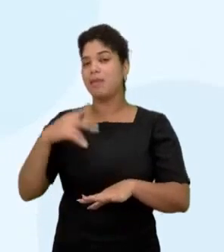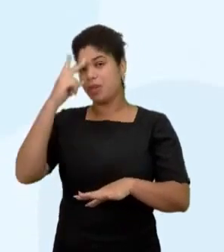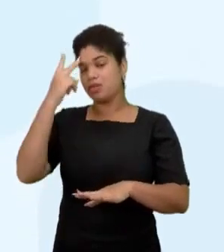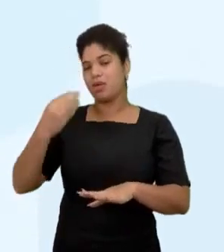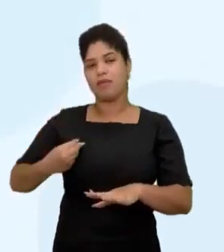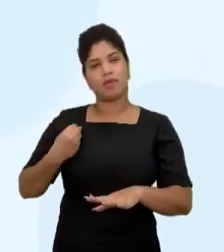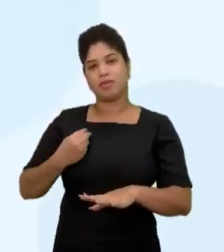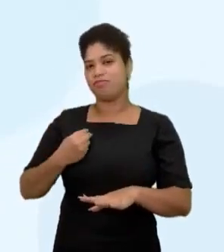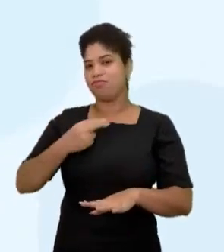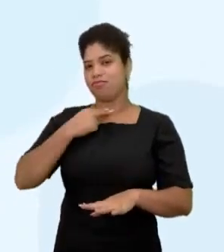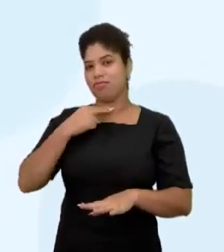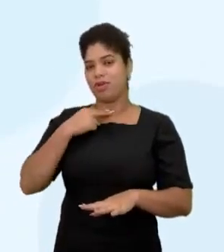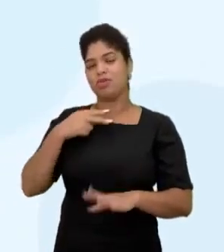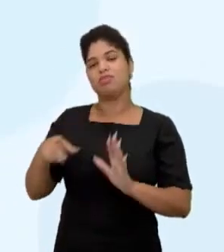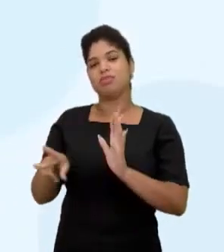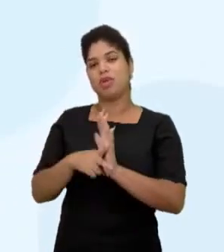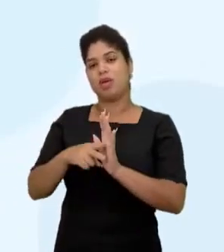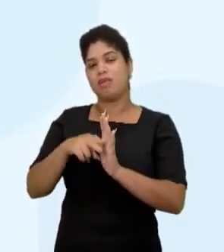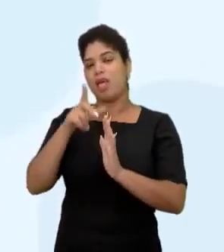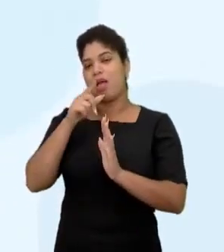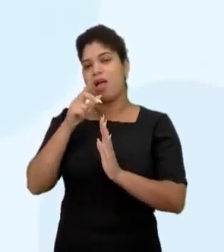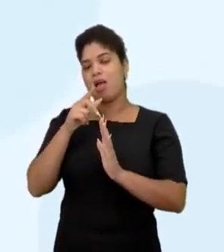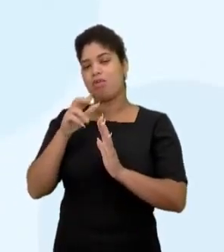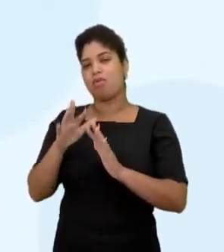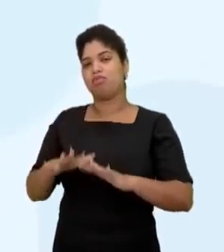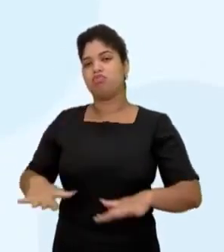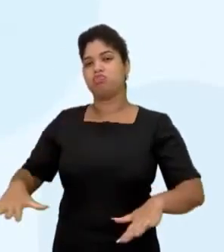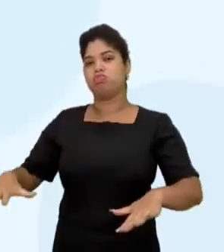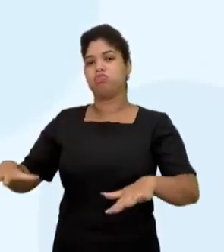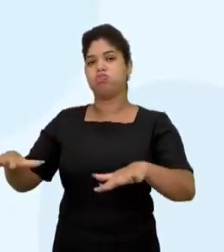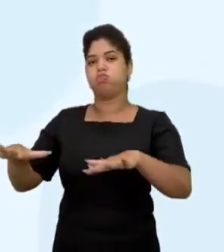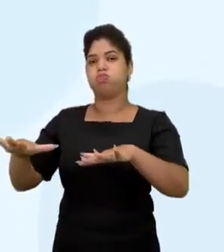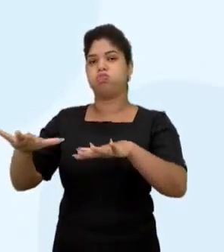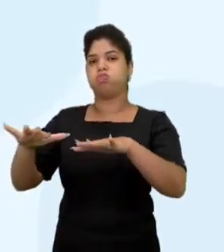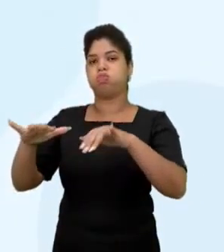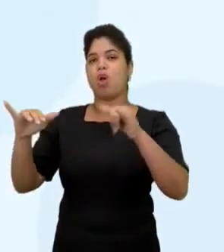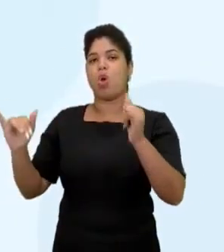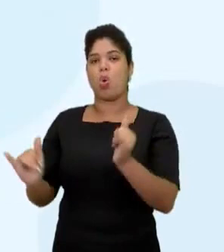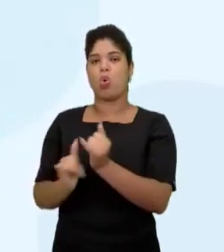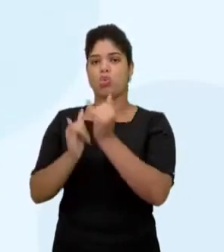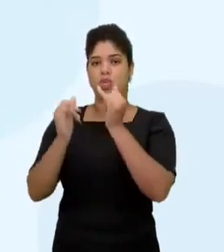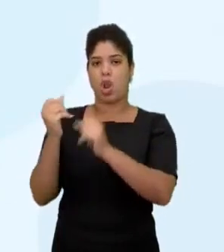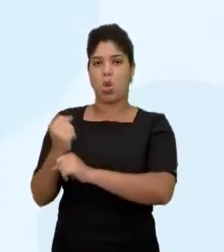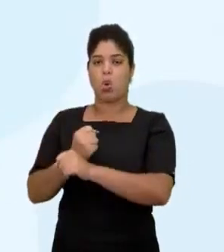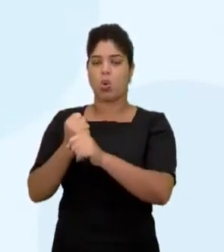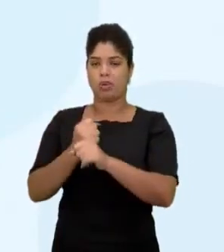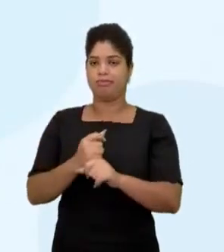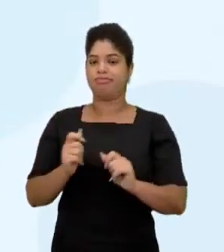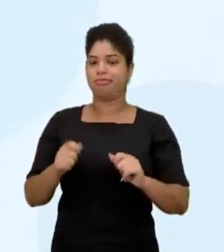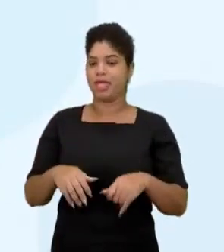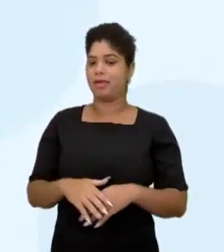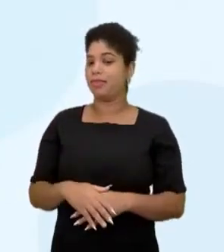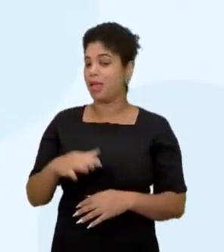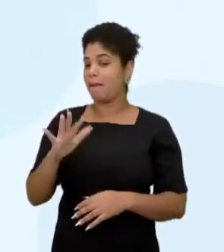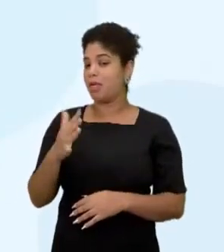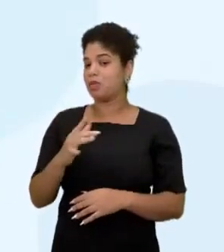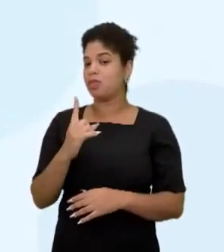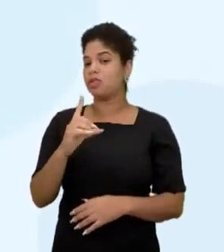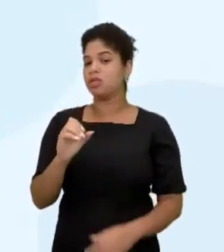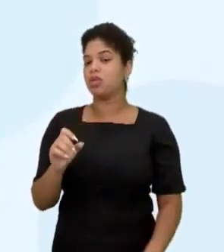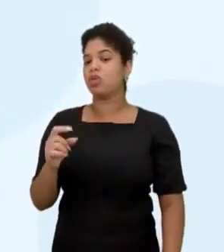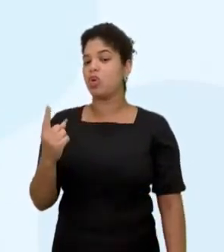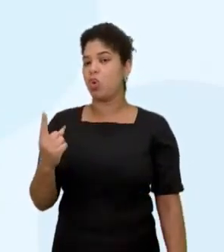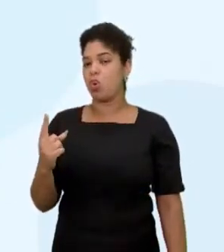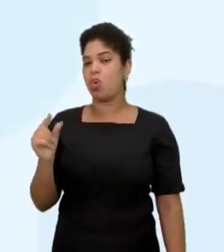desapropriada, dando aí um total de 8.519 propriedades, né, e um pouco mais de 101 mil hectares